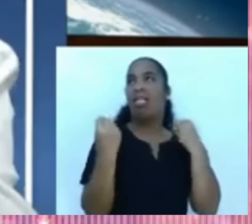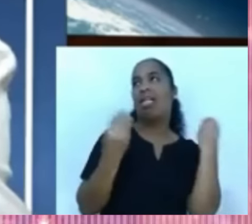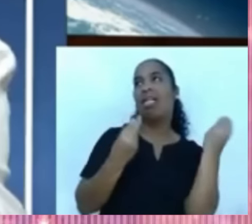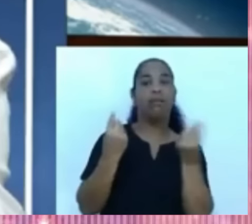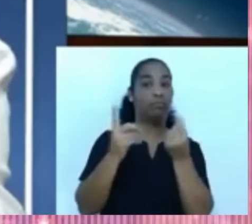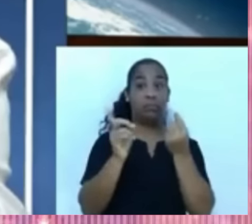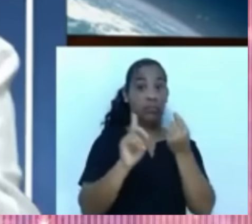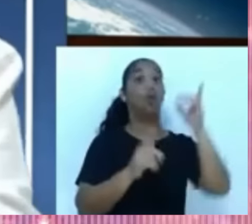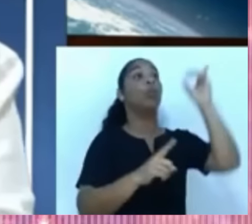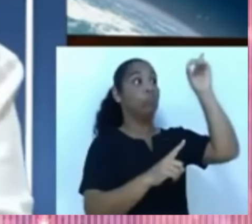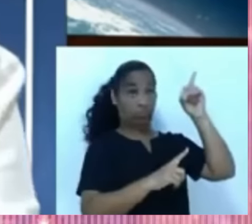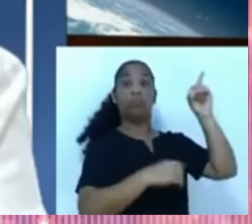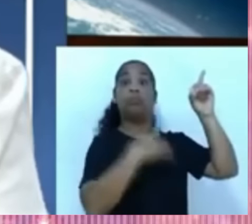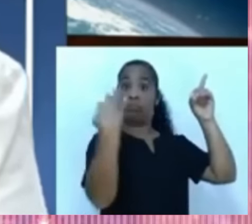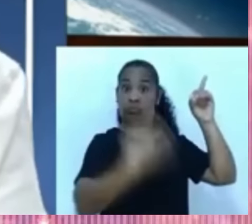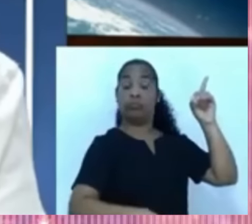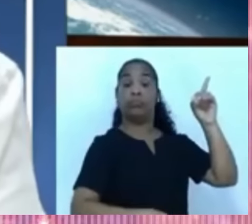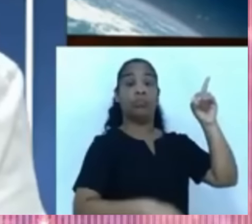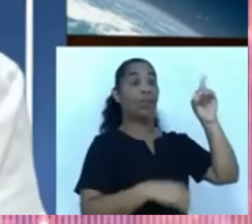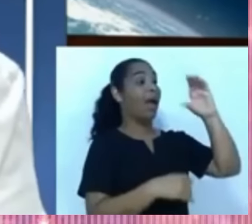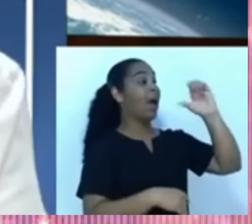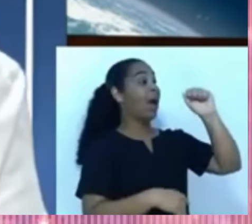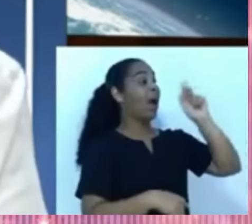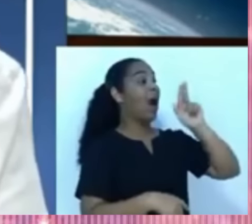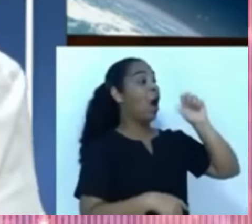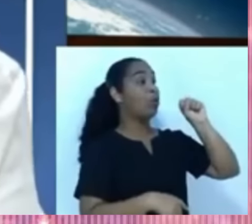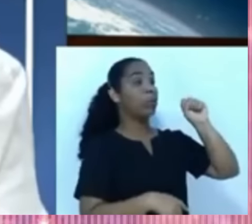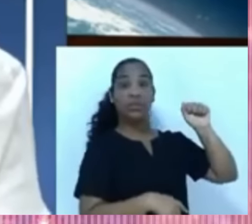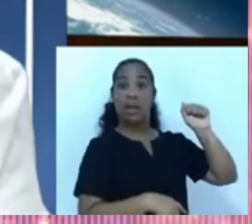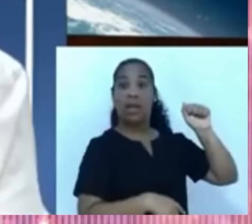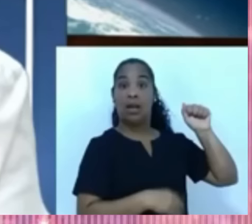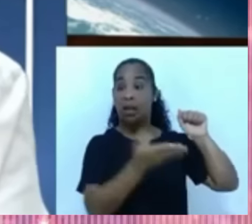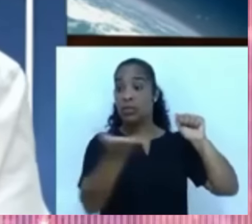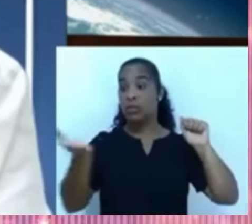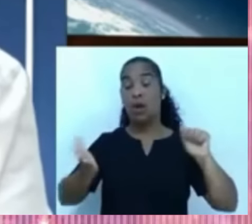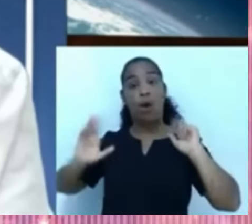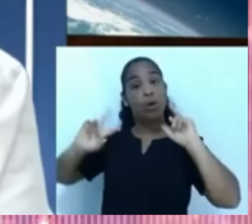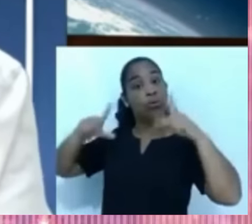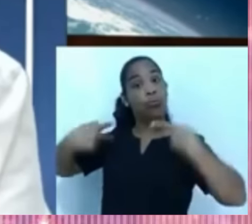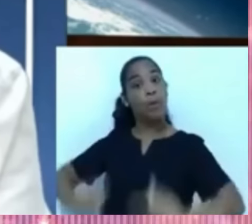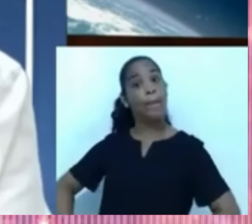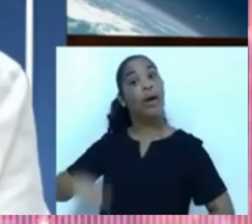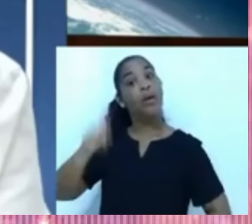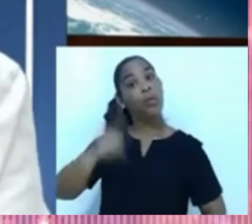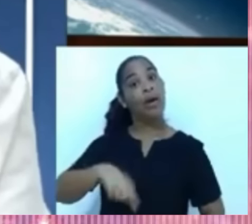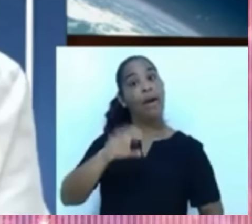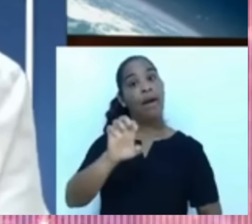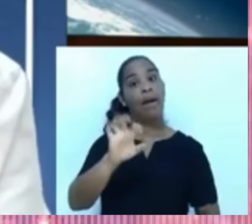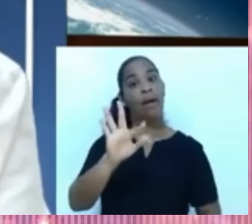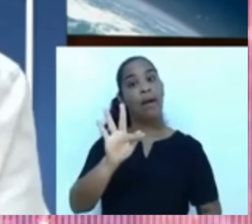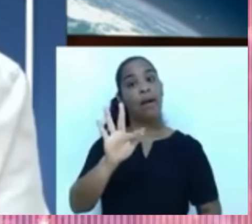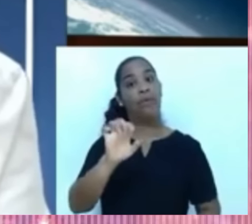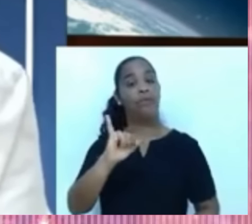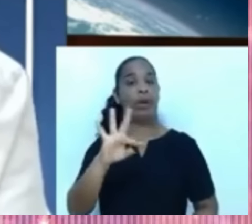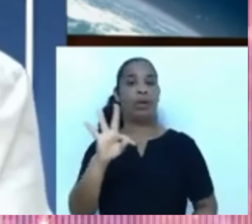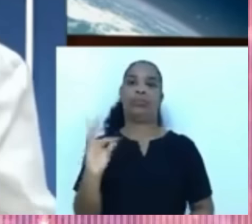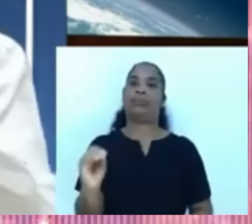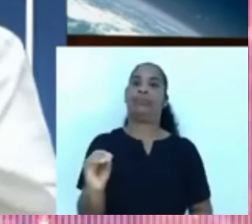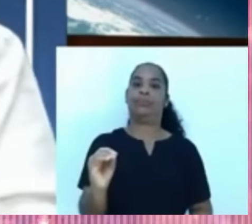nós éramos somos o efeito essa teoria a respeito de eduser